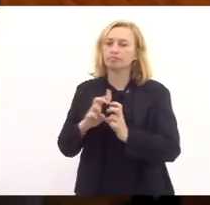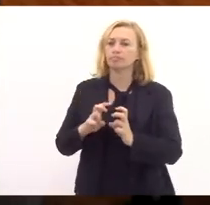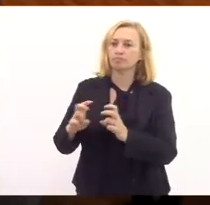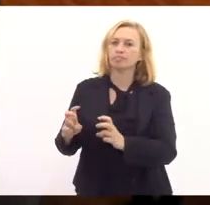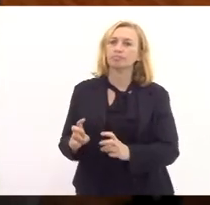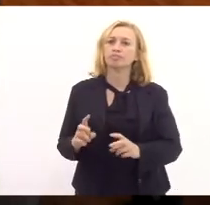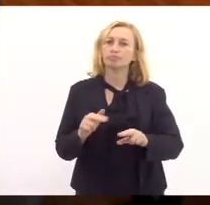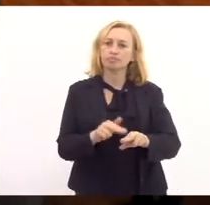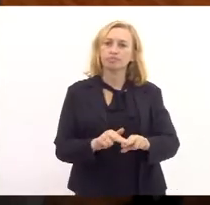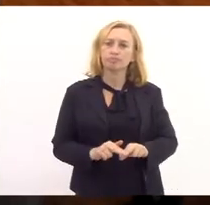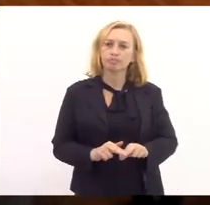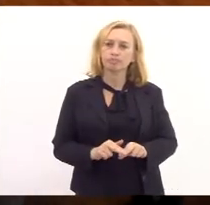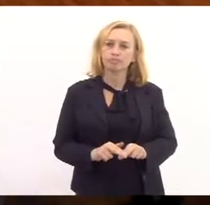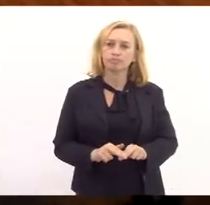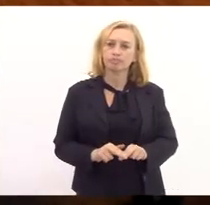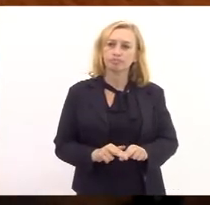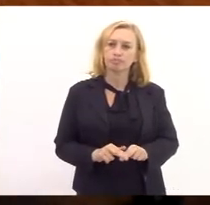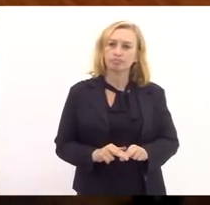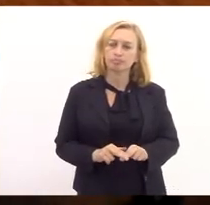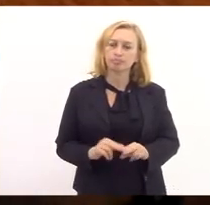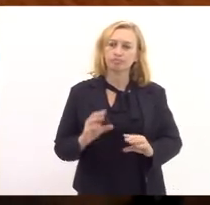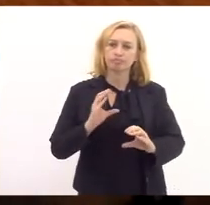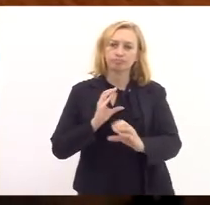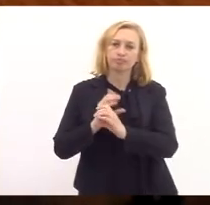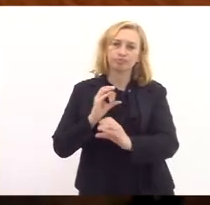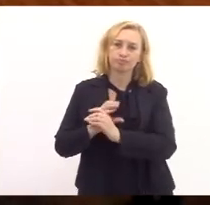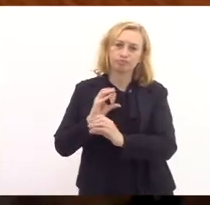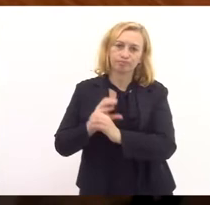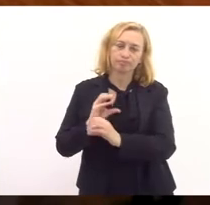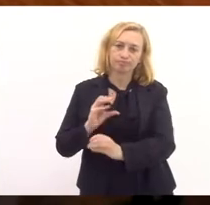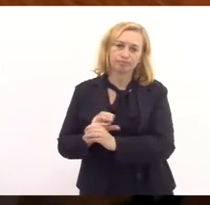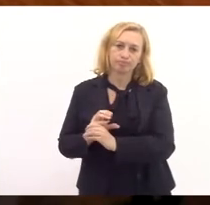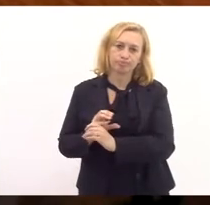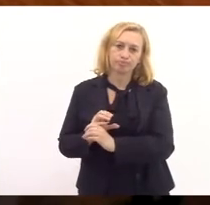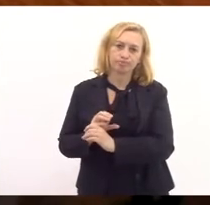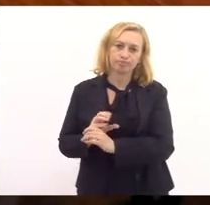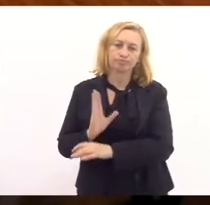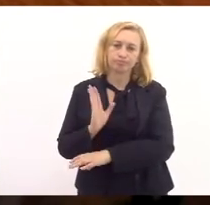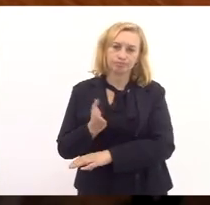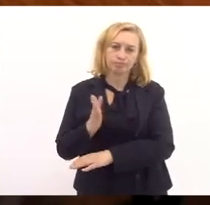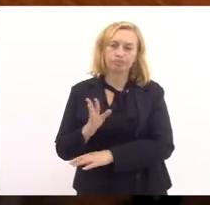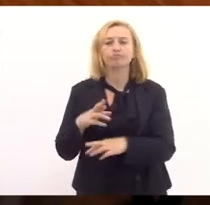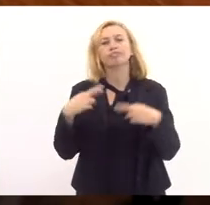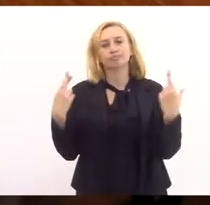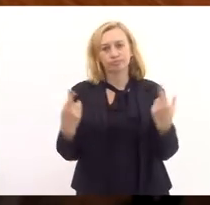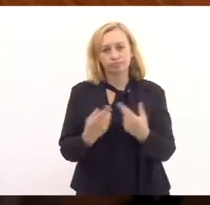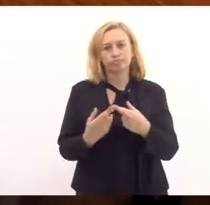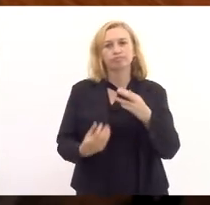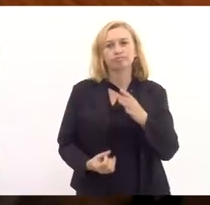de procedimento de comunicação. E a gente já fez até uma reunião